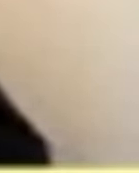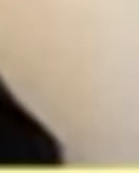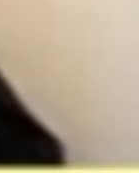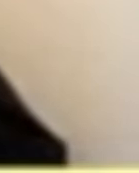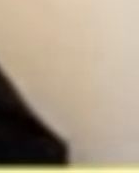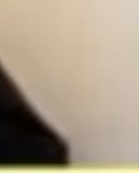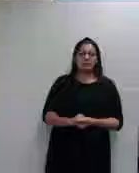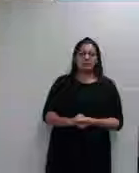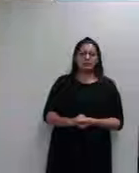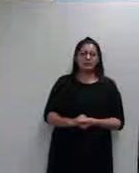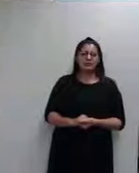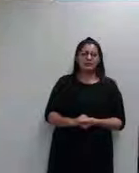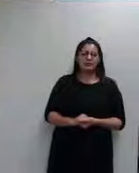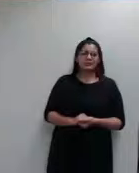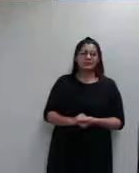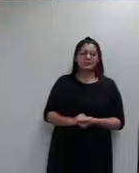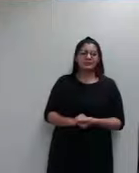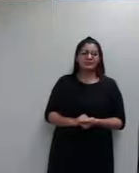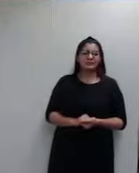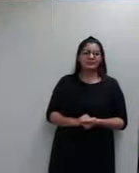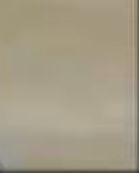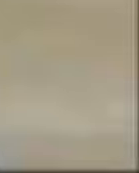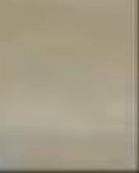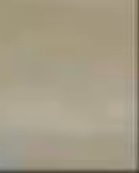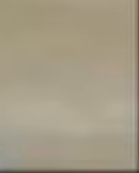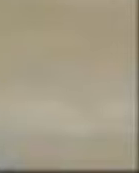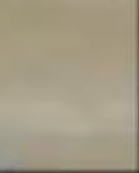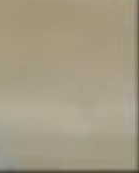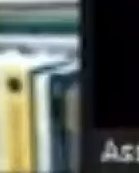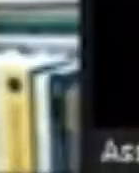Tomei um susto aqui, mas tudo bem. Bom,